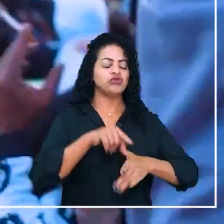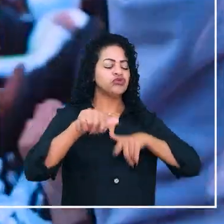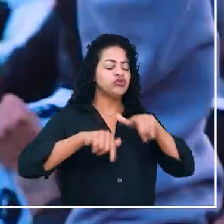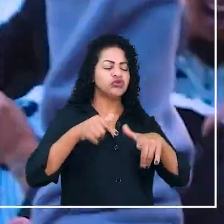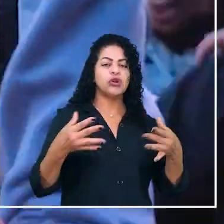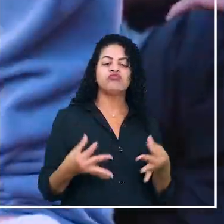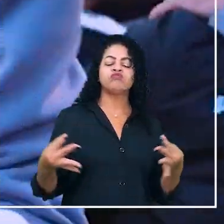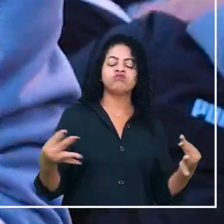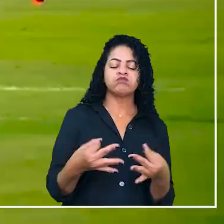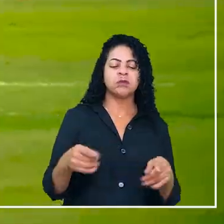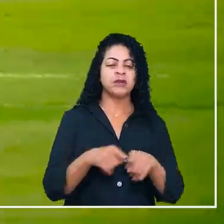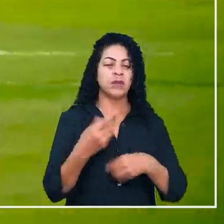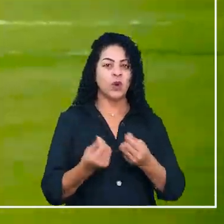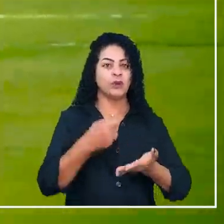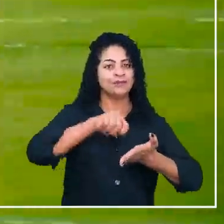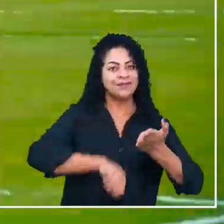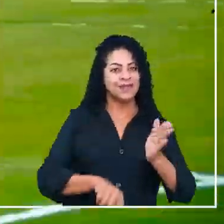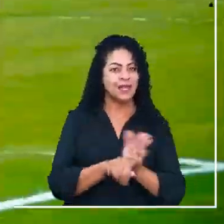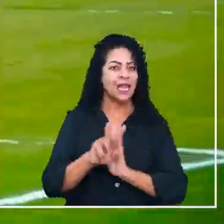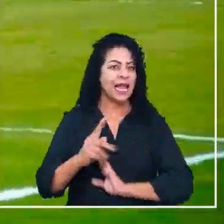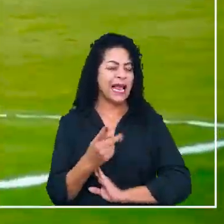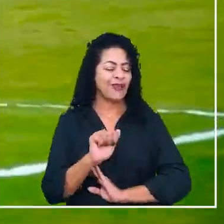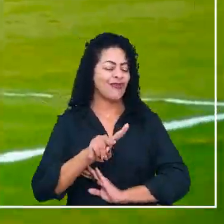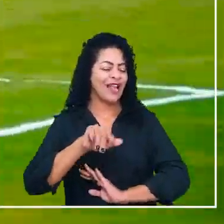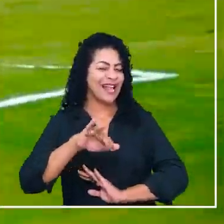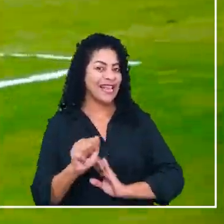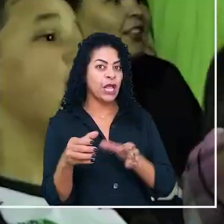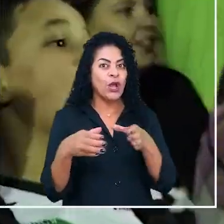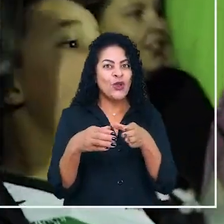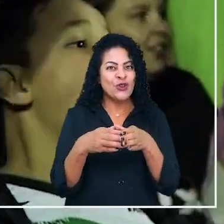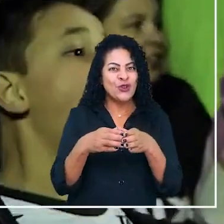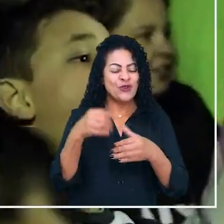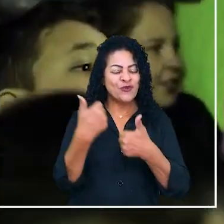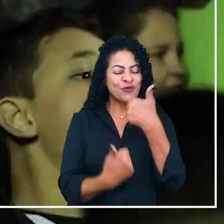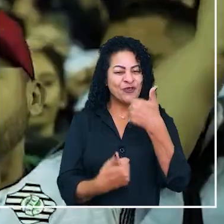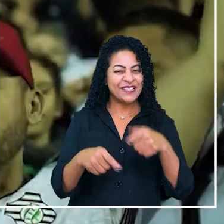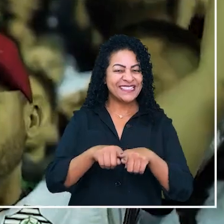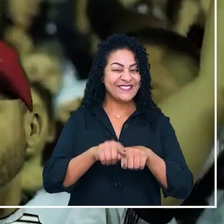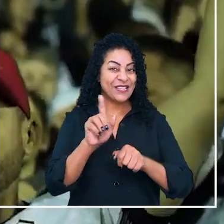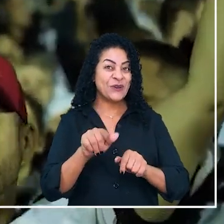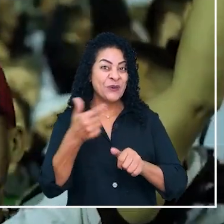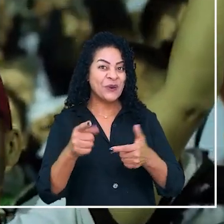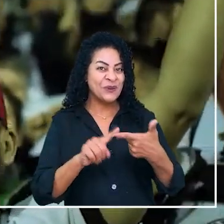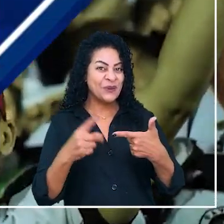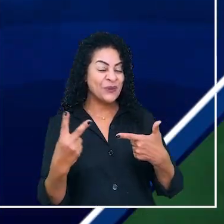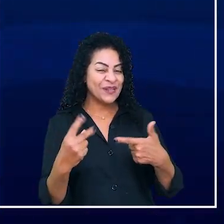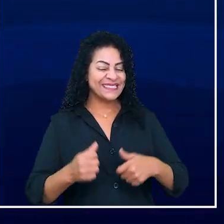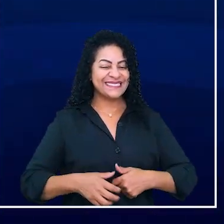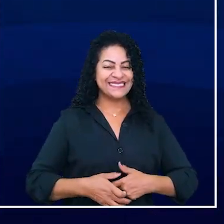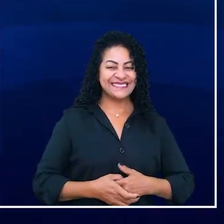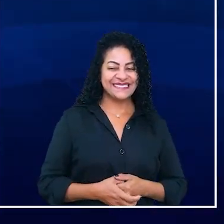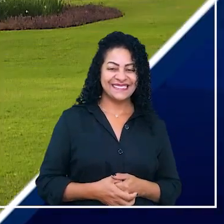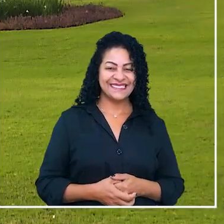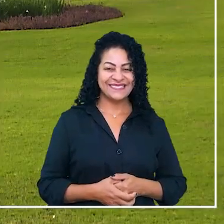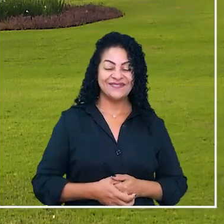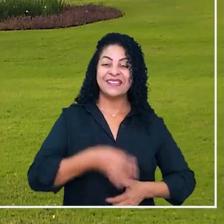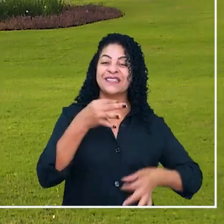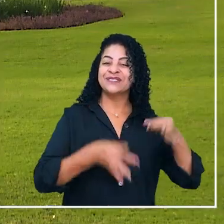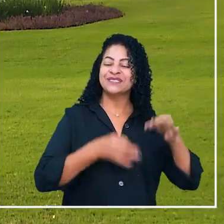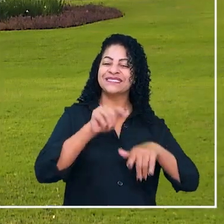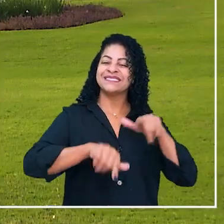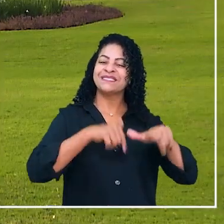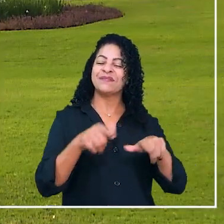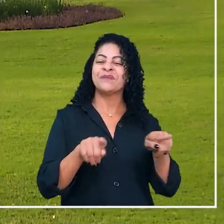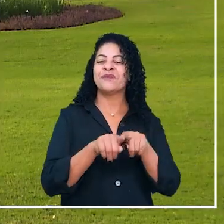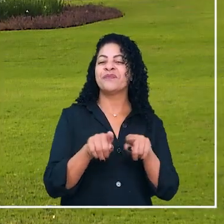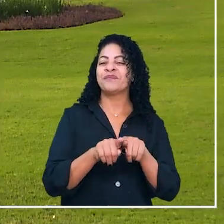o termo de adesão foi assinado pelo Avaí Futebol Clube e o Figueirense Futebol Clube. A Justiça do